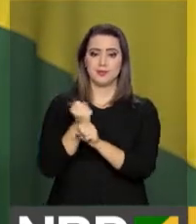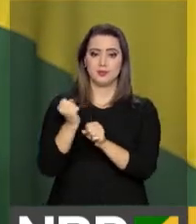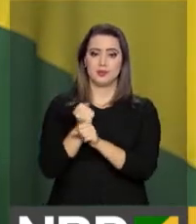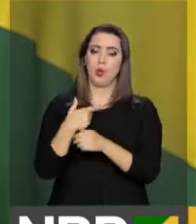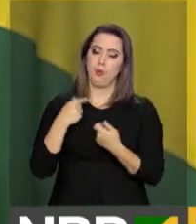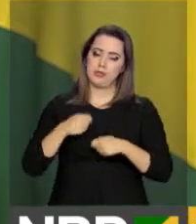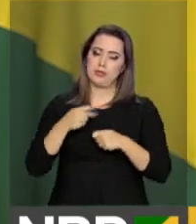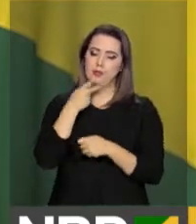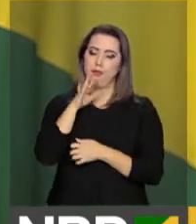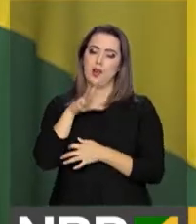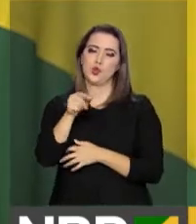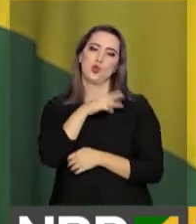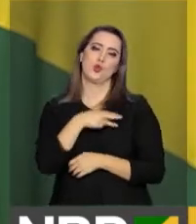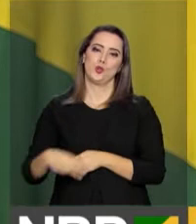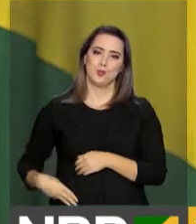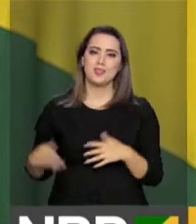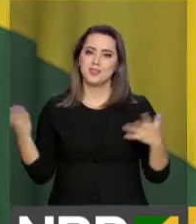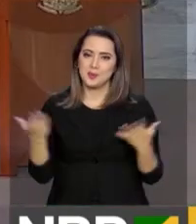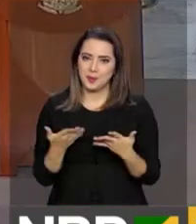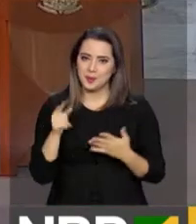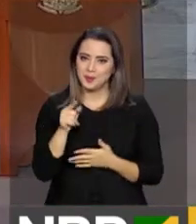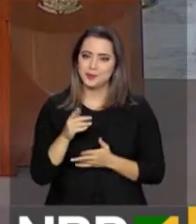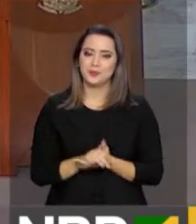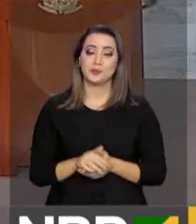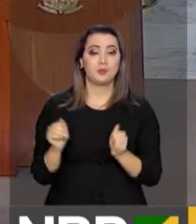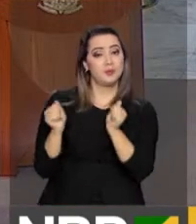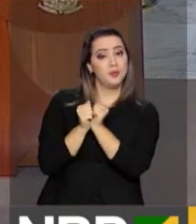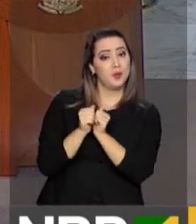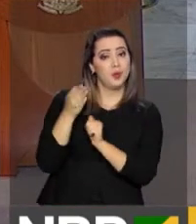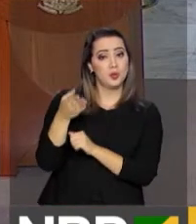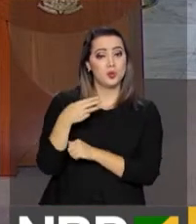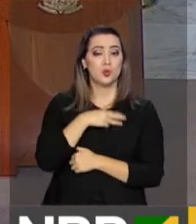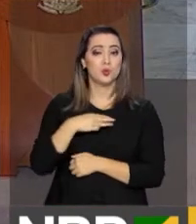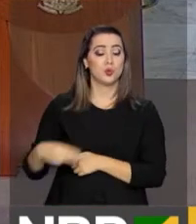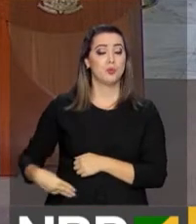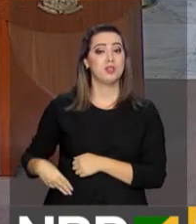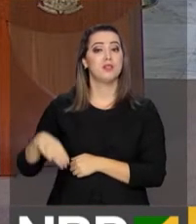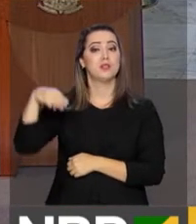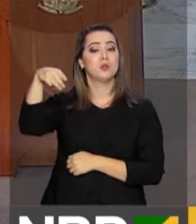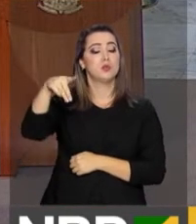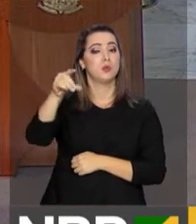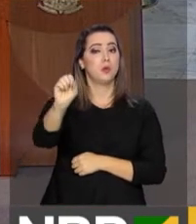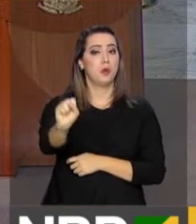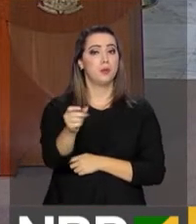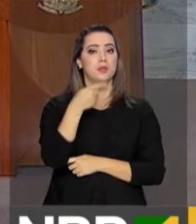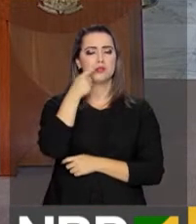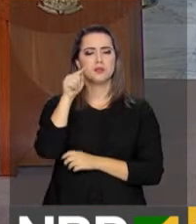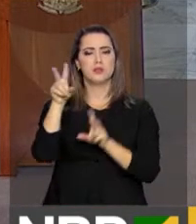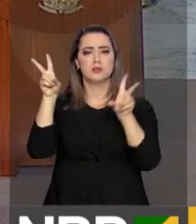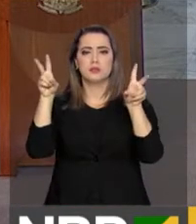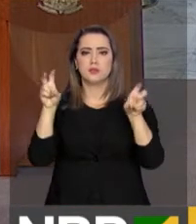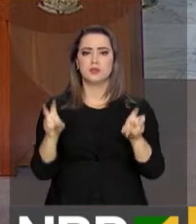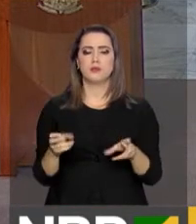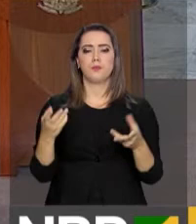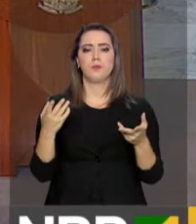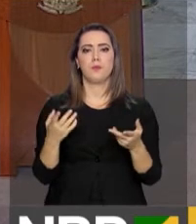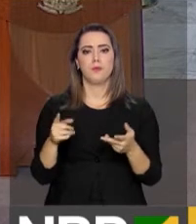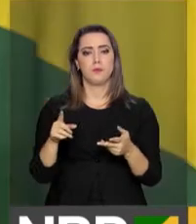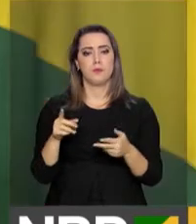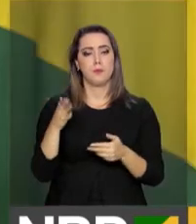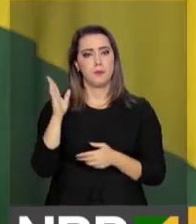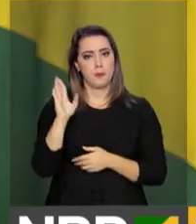matar aqui o maurício quintella com moreira franco com padilha que trataram de sistemas não é e